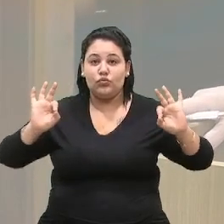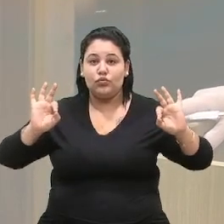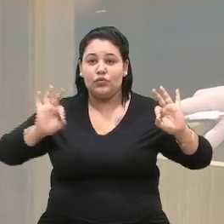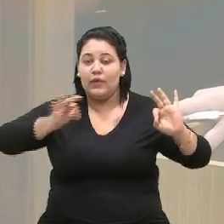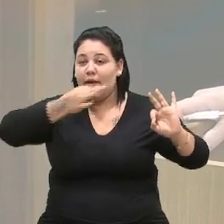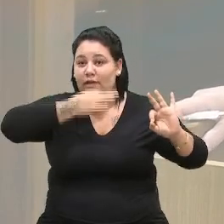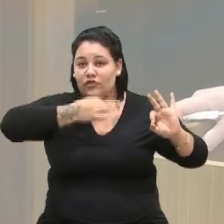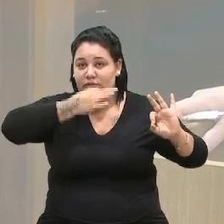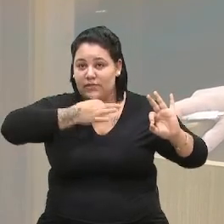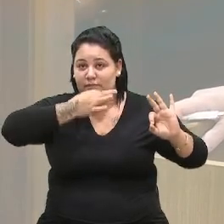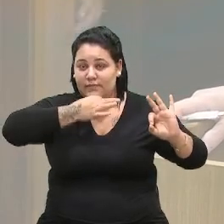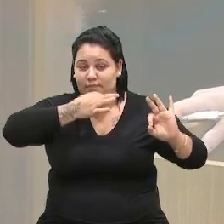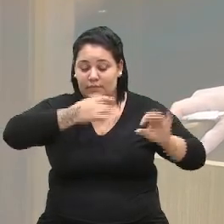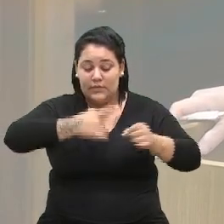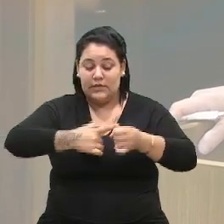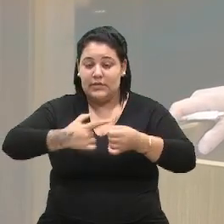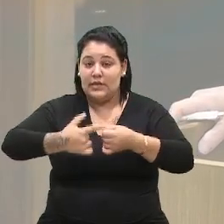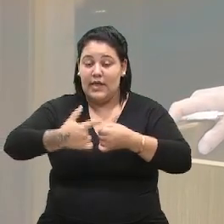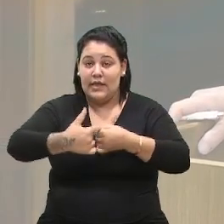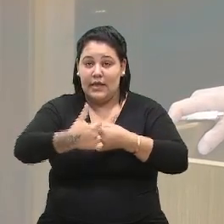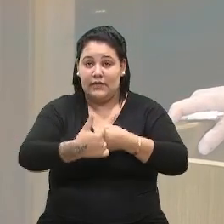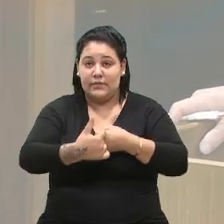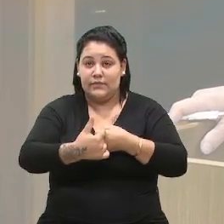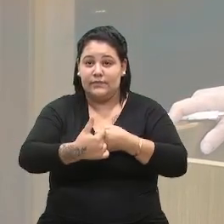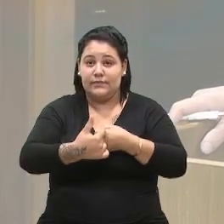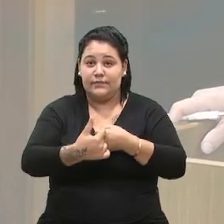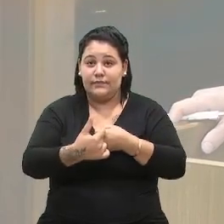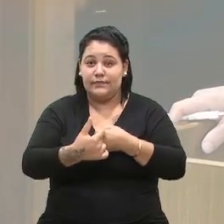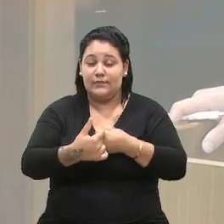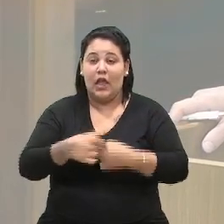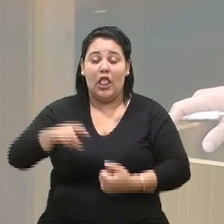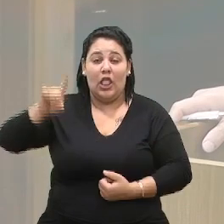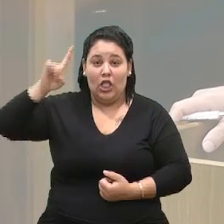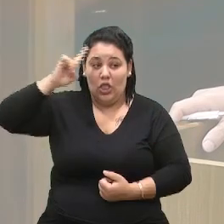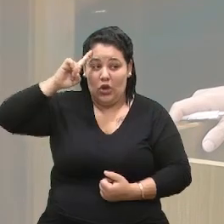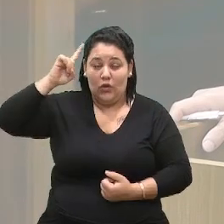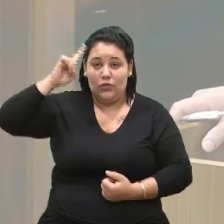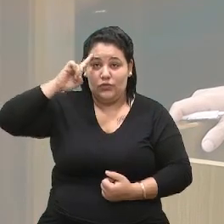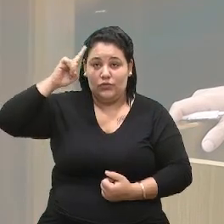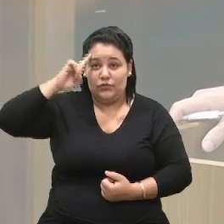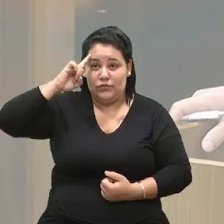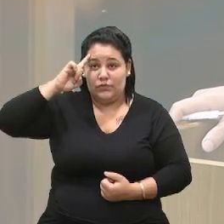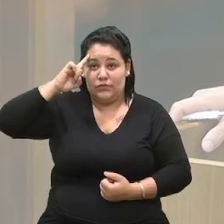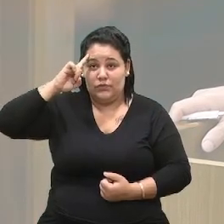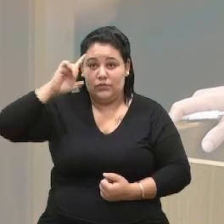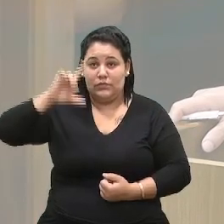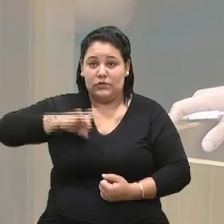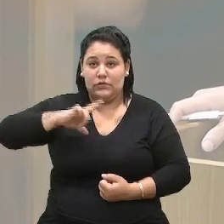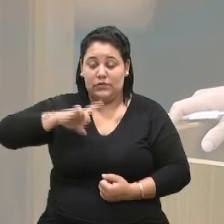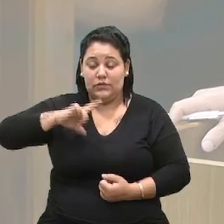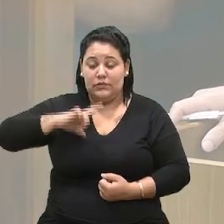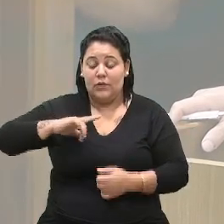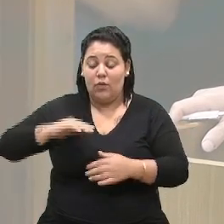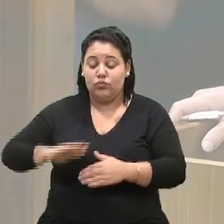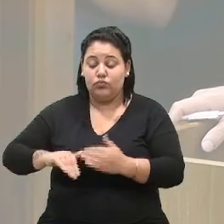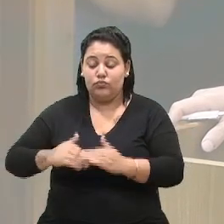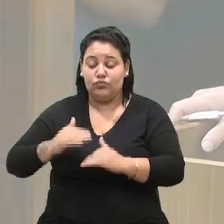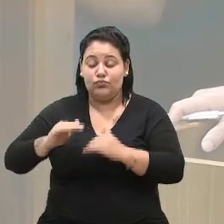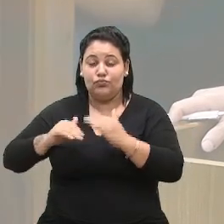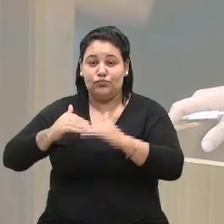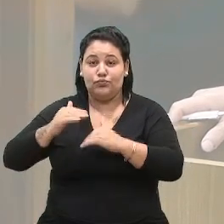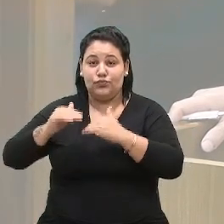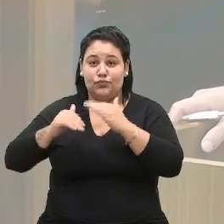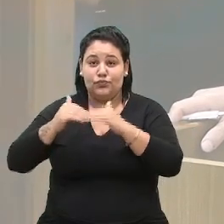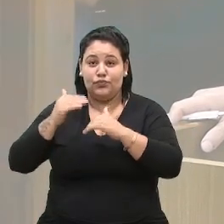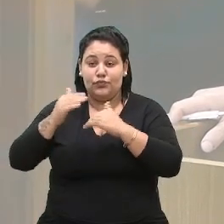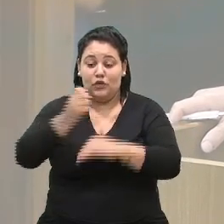Caxias, uma cidade que a cada dia tem tido um crescimento de número